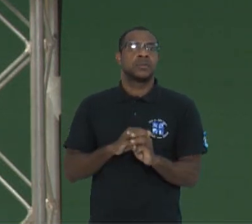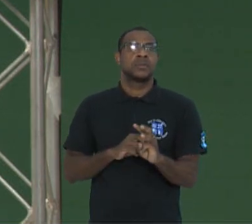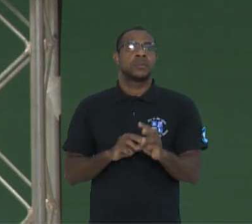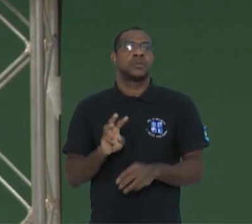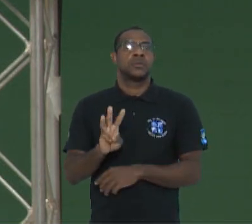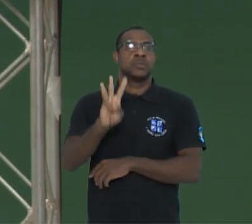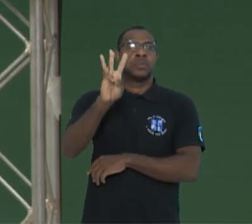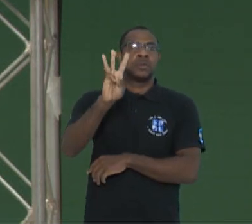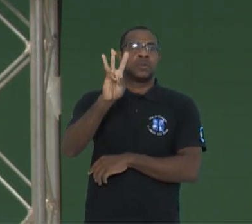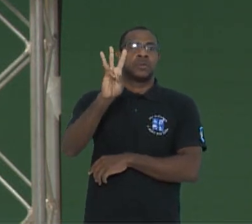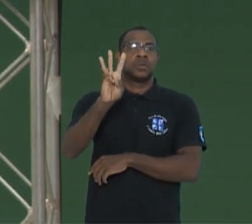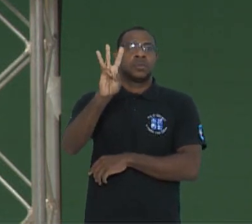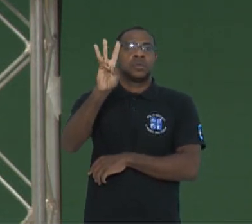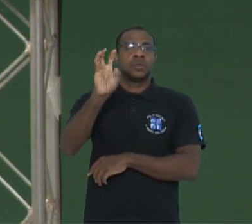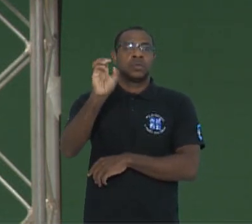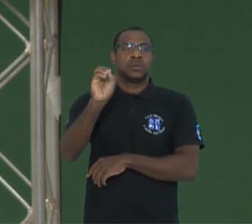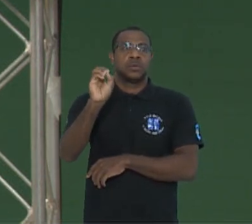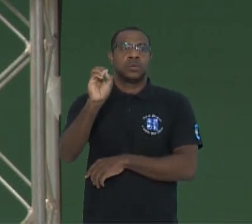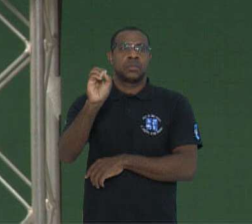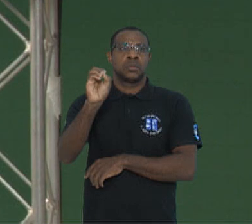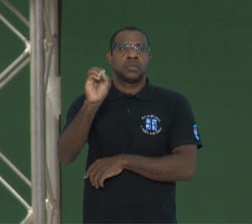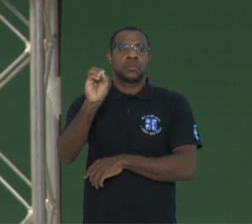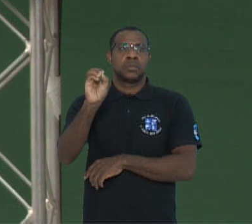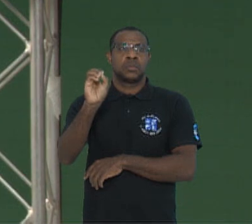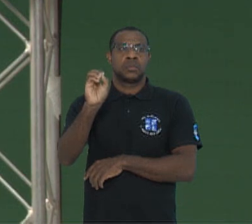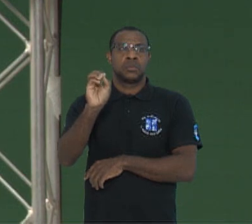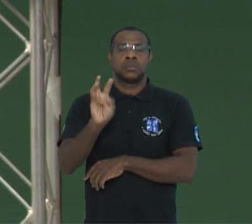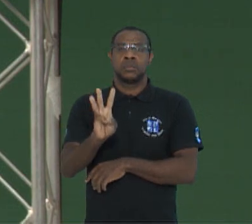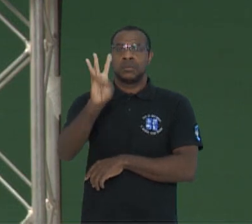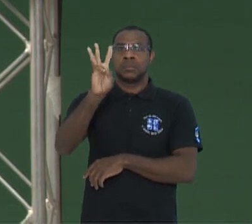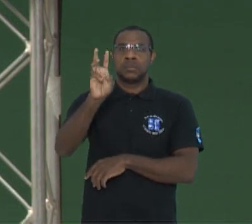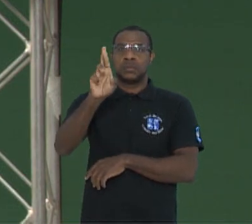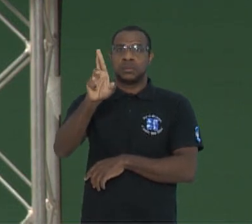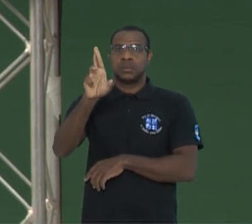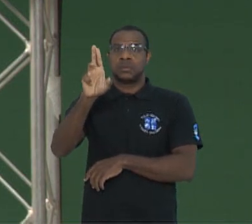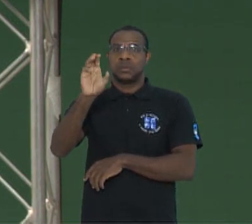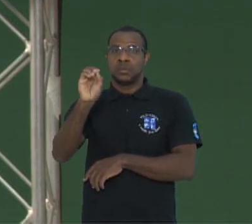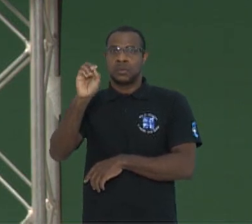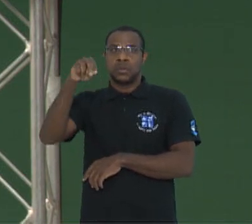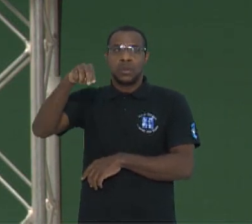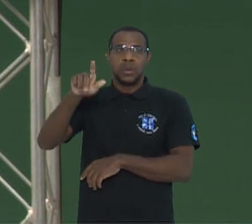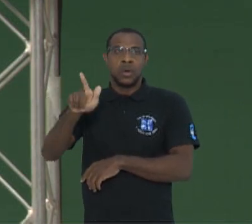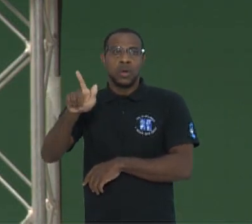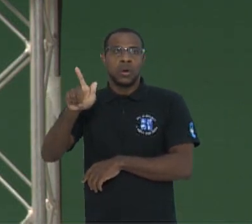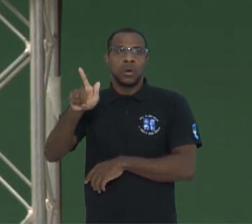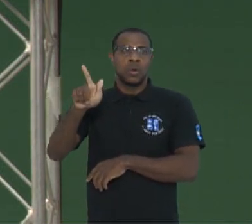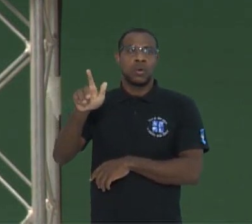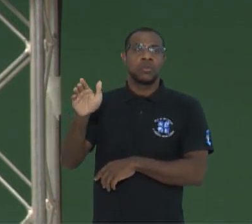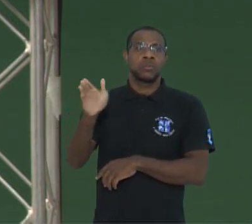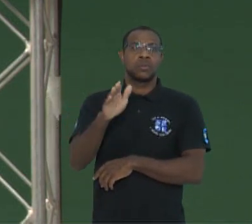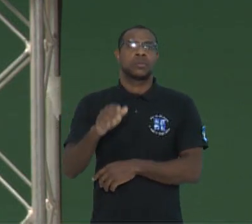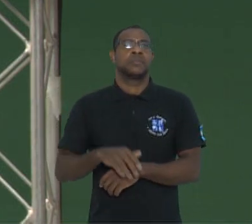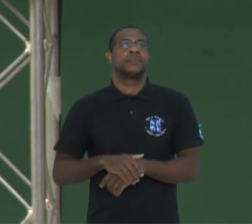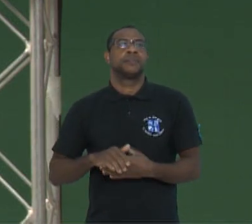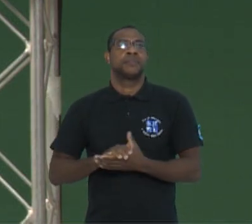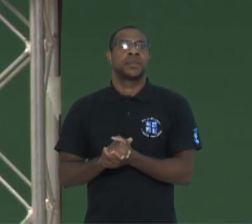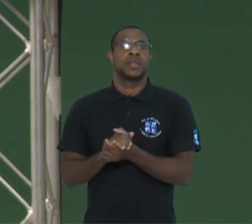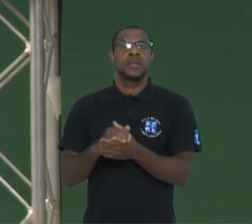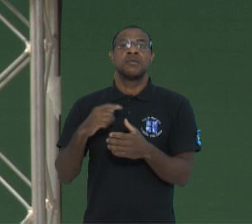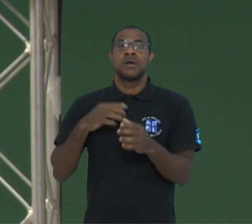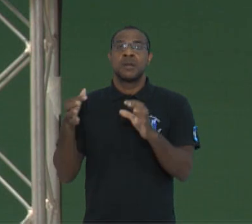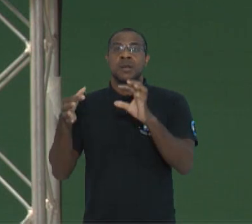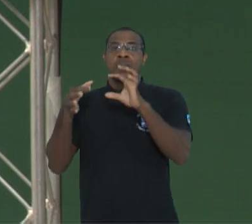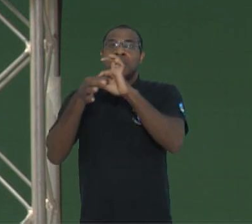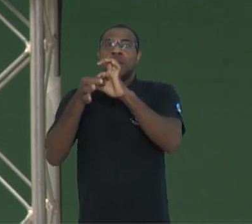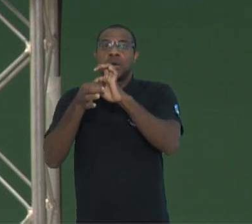Lembra que eu falei para vocês que quando a gente usa os modais, no caso, todos eles, nós vamos acompanhar a negativa